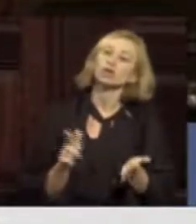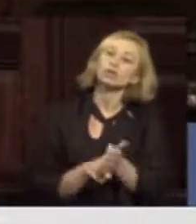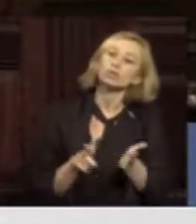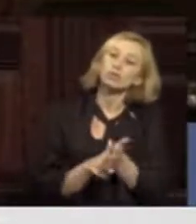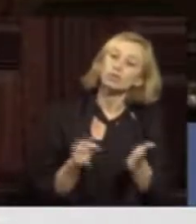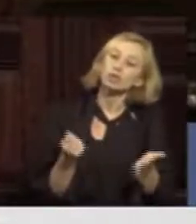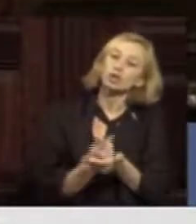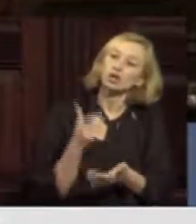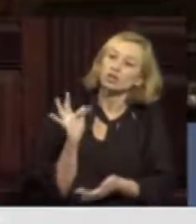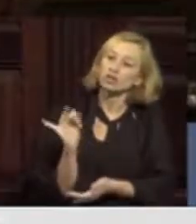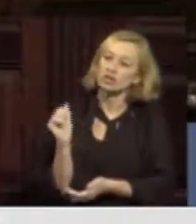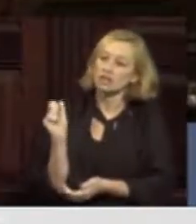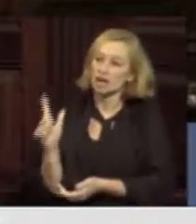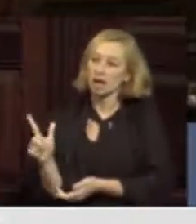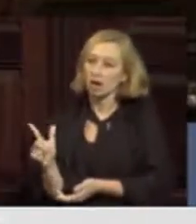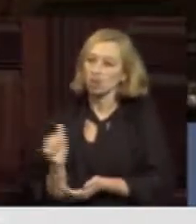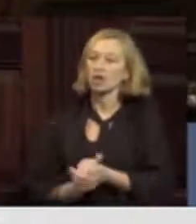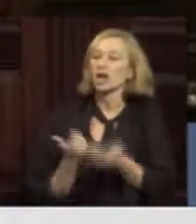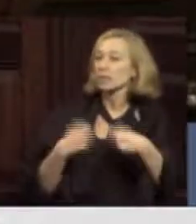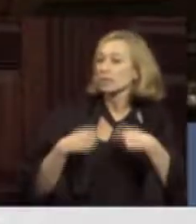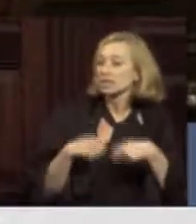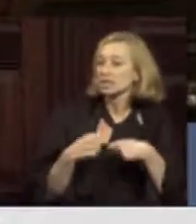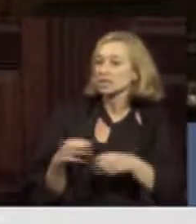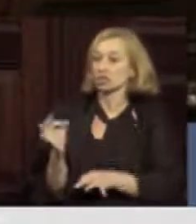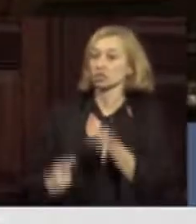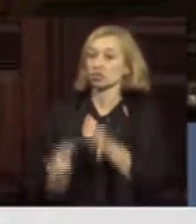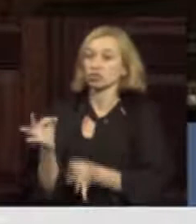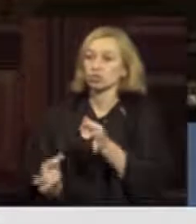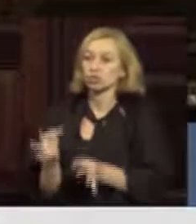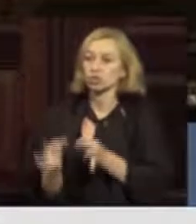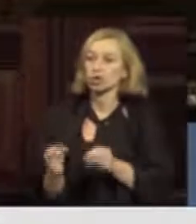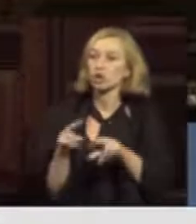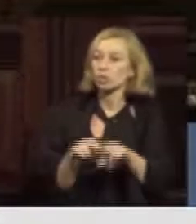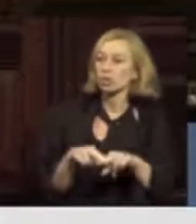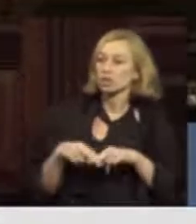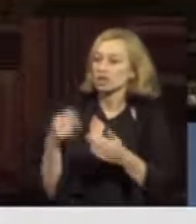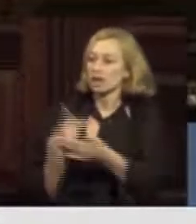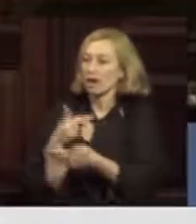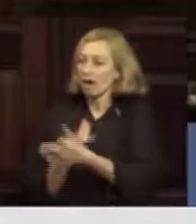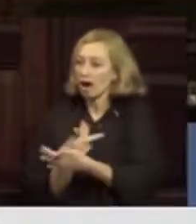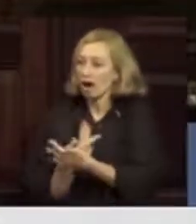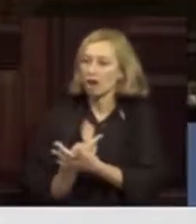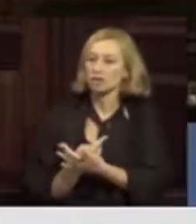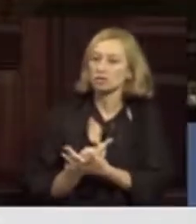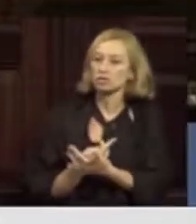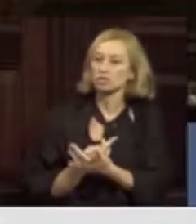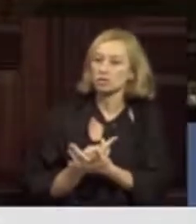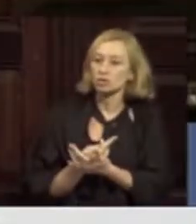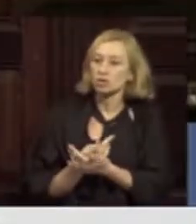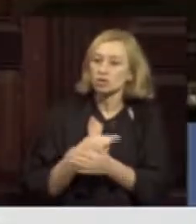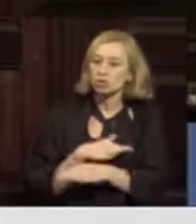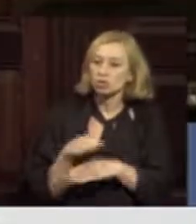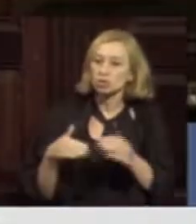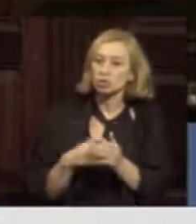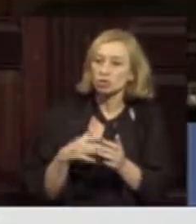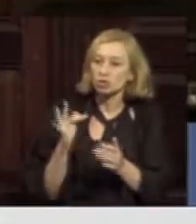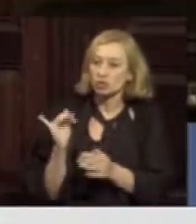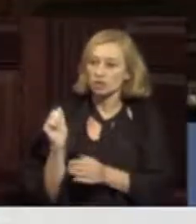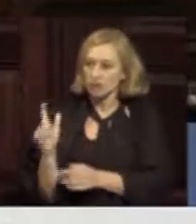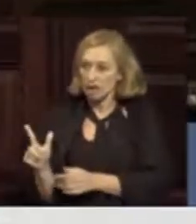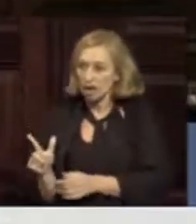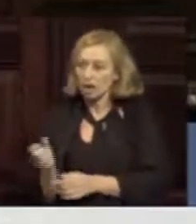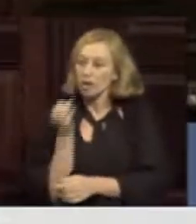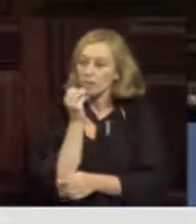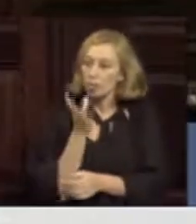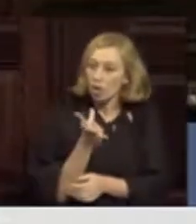são incentivos fiscais. É preciso ser justo. E é por isso que é errado quem diz que todo incentivo fiscal é bom, como está errado